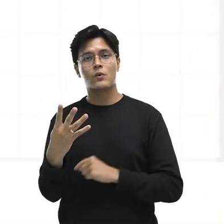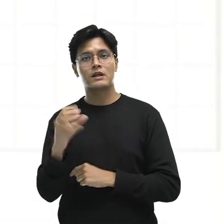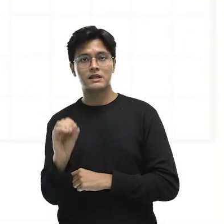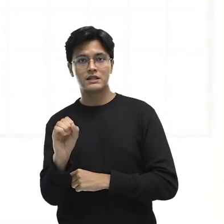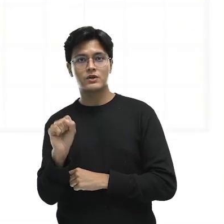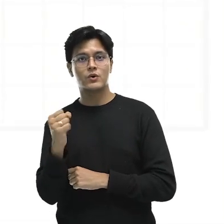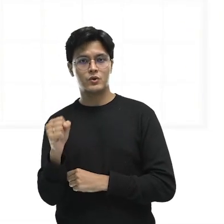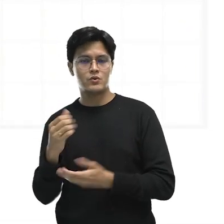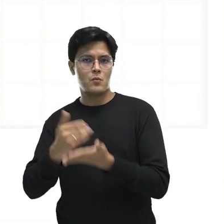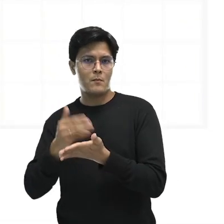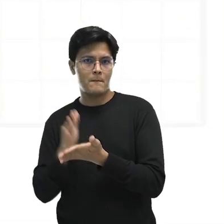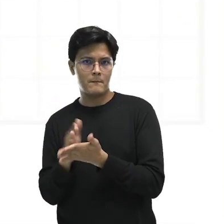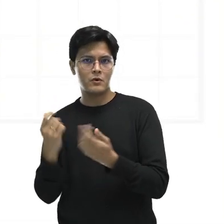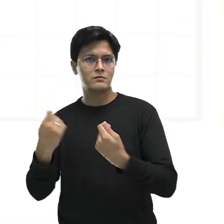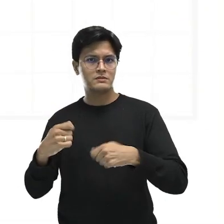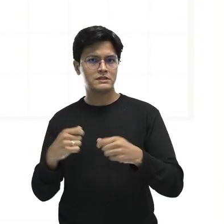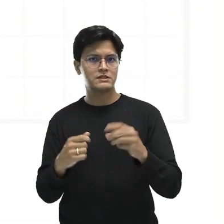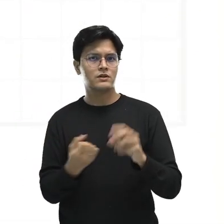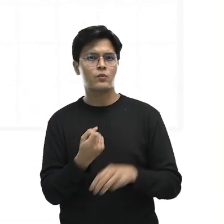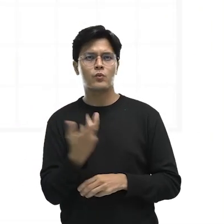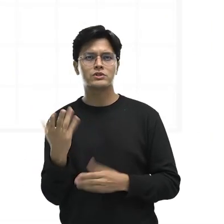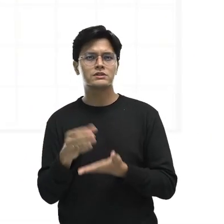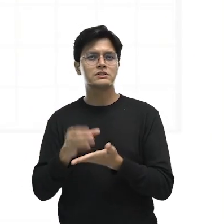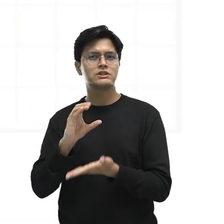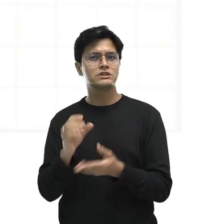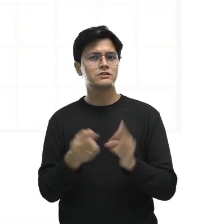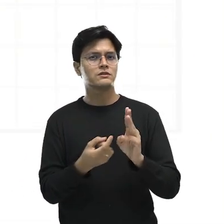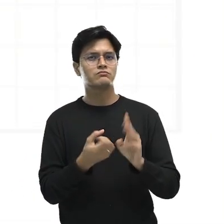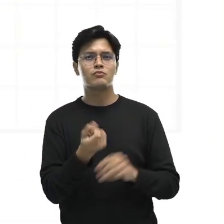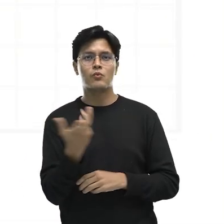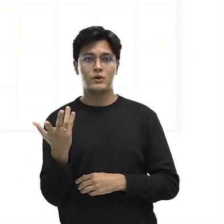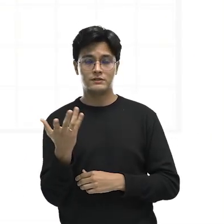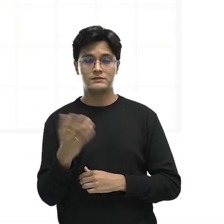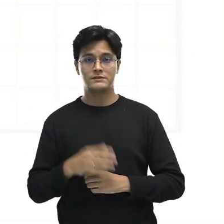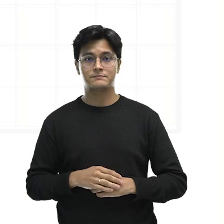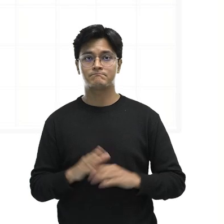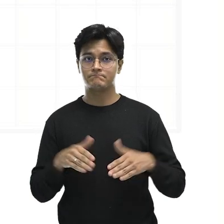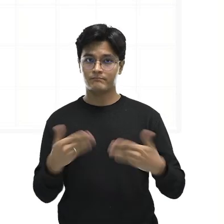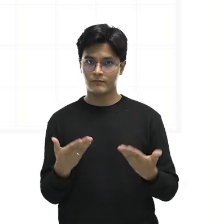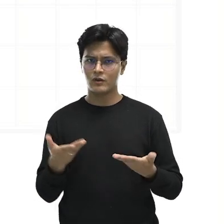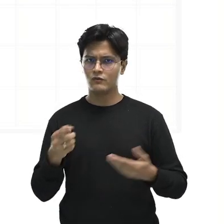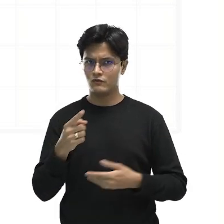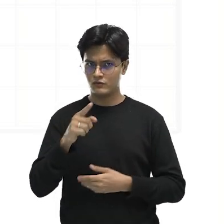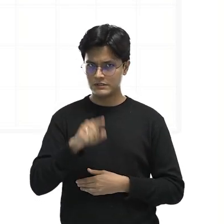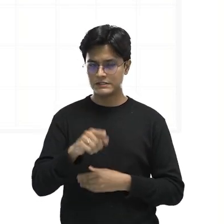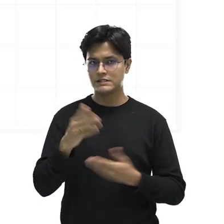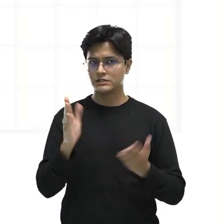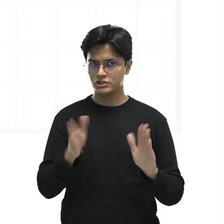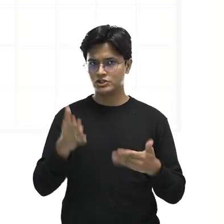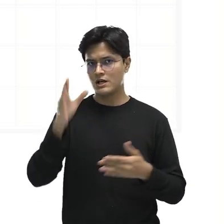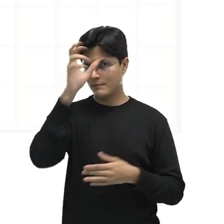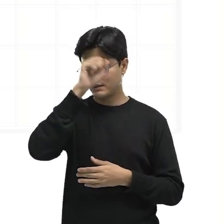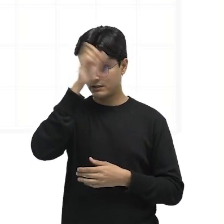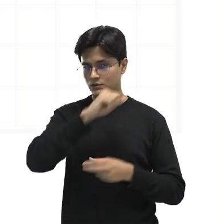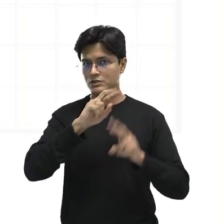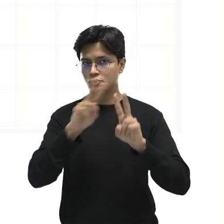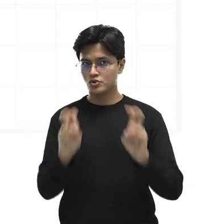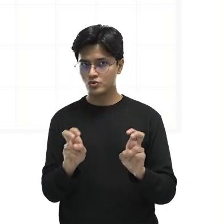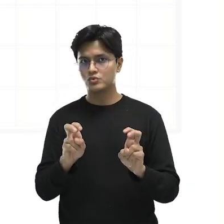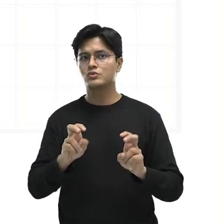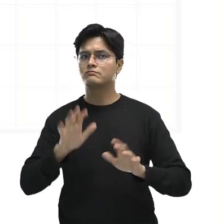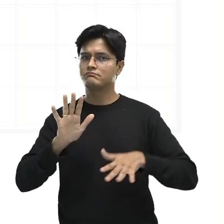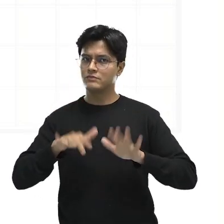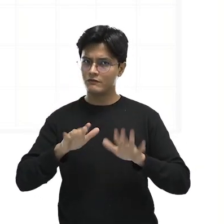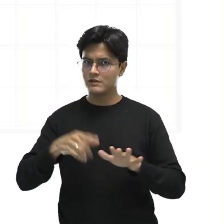Então, esse probleminha aqui, você que já aprendeu o assunto, você já deve ter feito aí